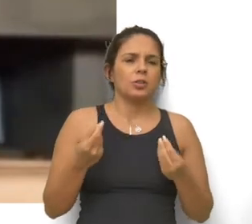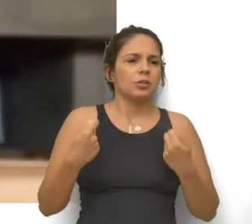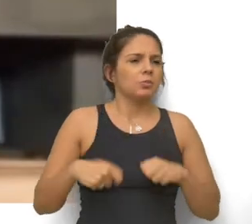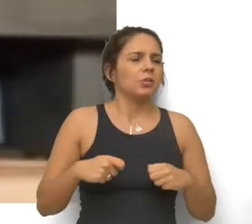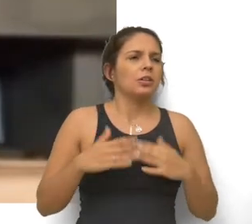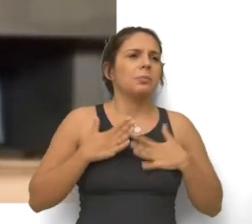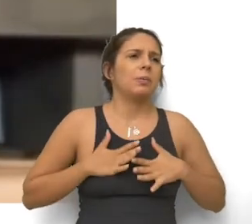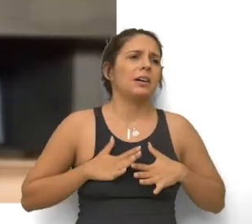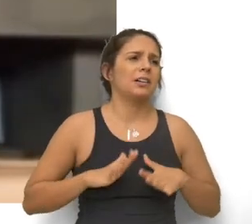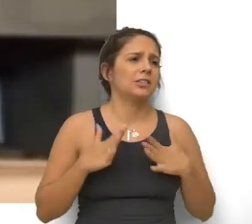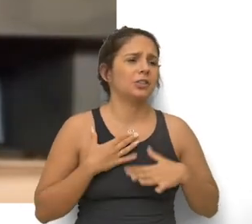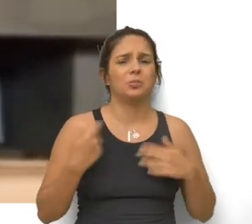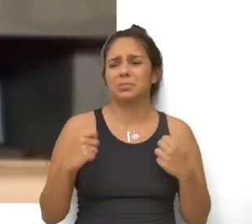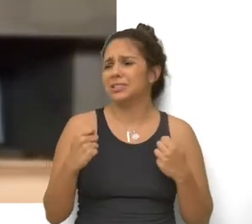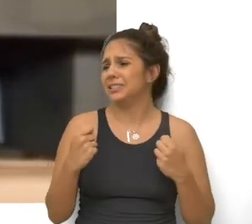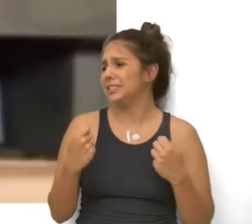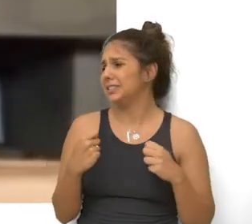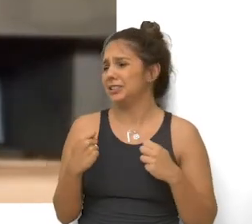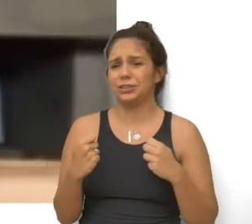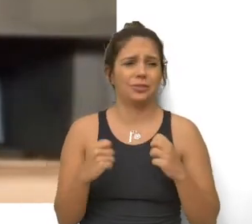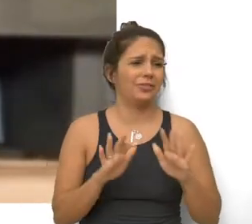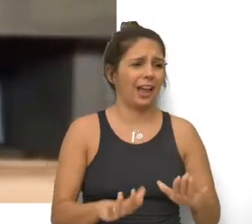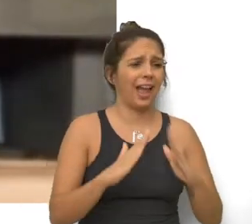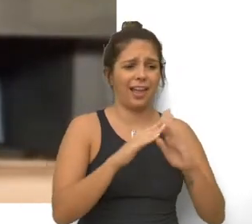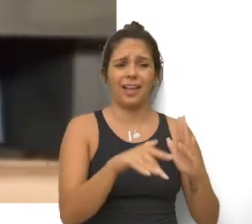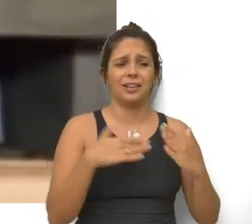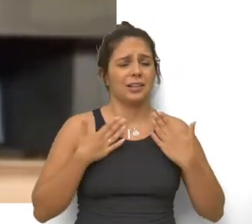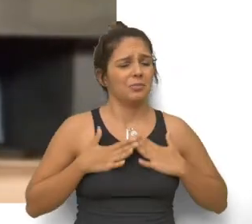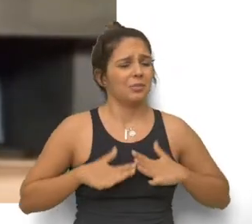desse sossego para escrever.